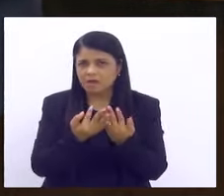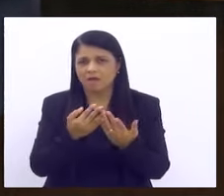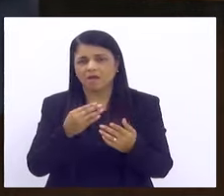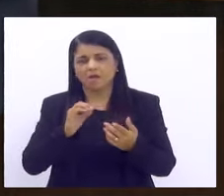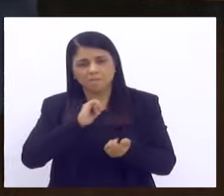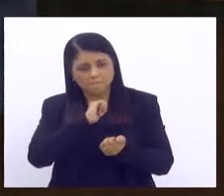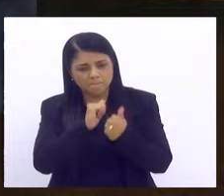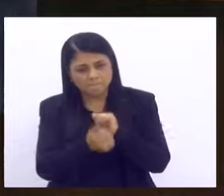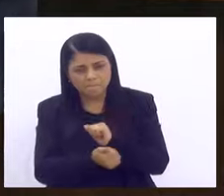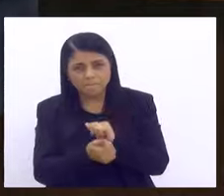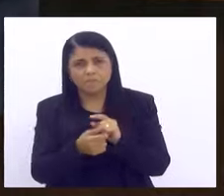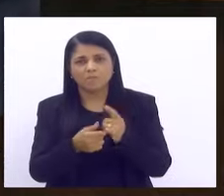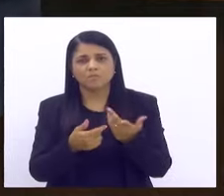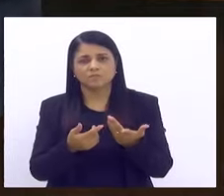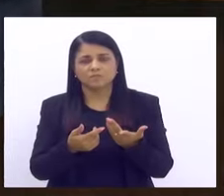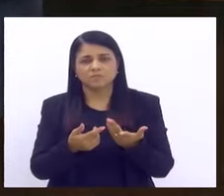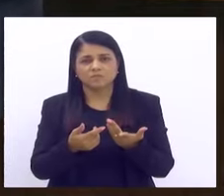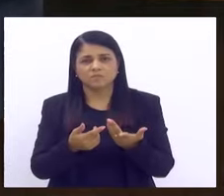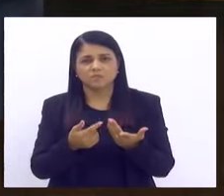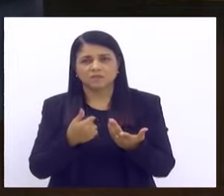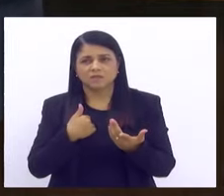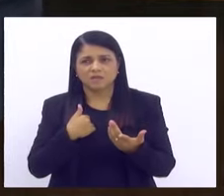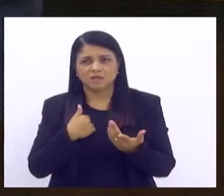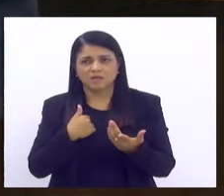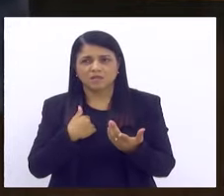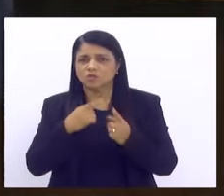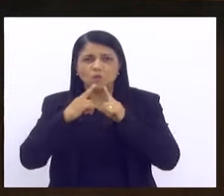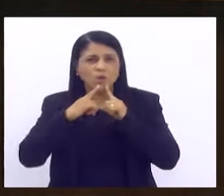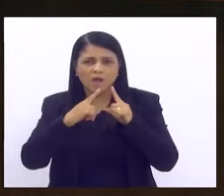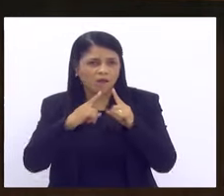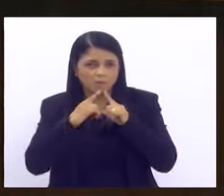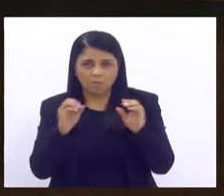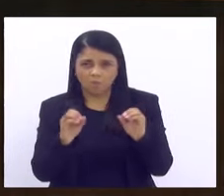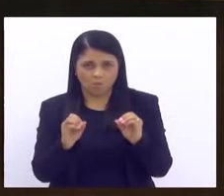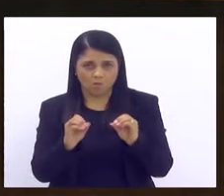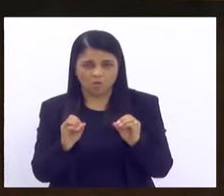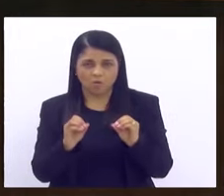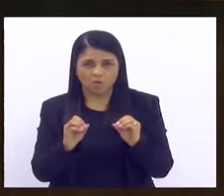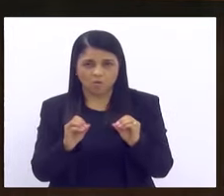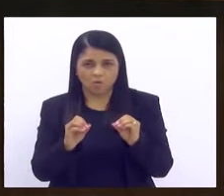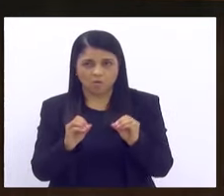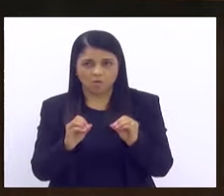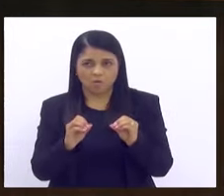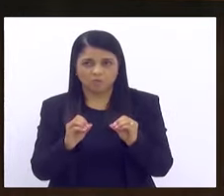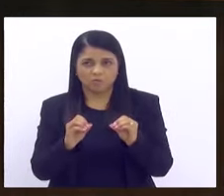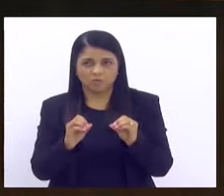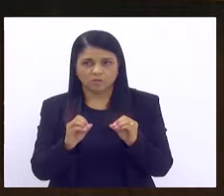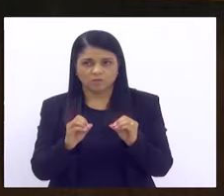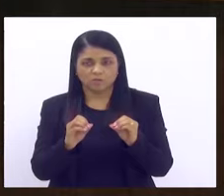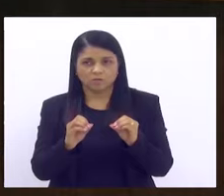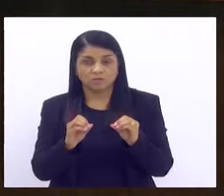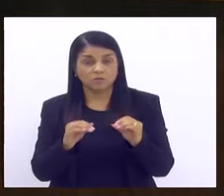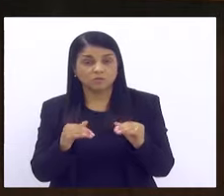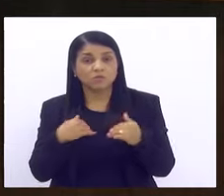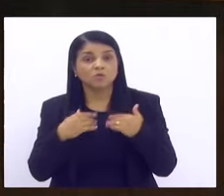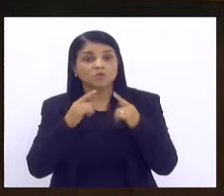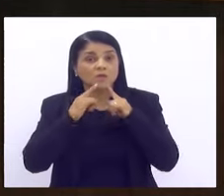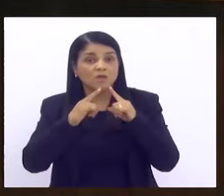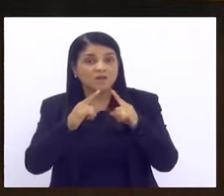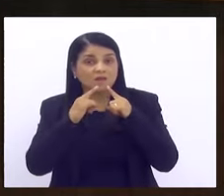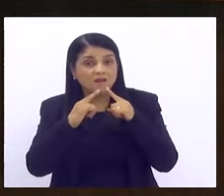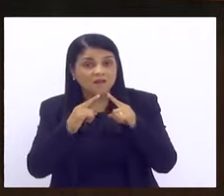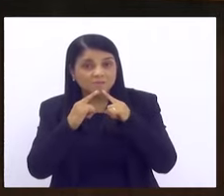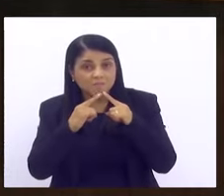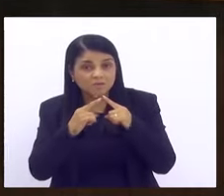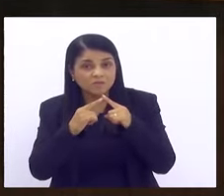de esporte. Ou seja, não estou aqui reclamando do que a gente não tem consenso na casa. Eu estou reclamando do que a gente